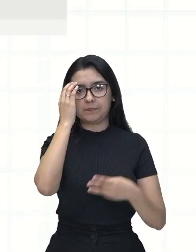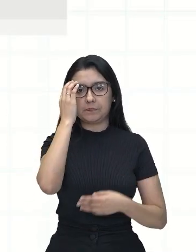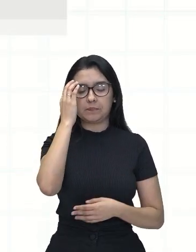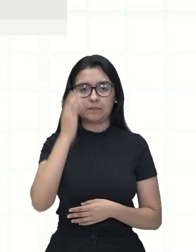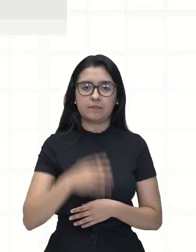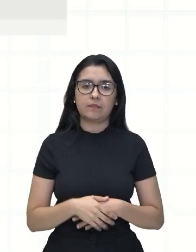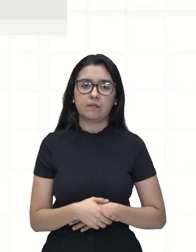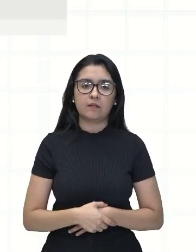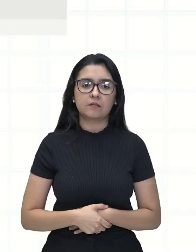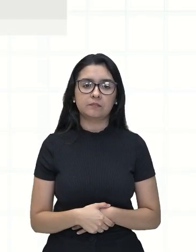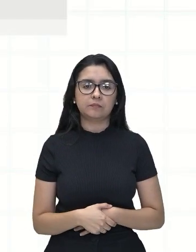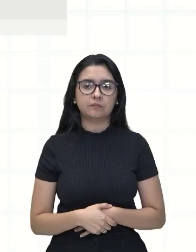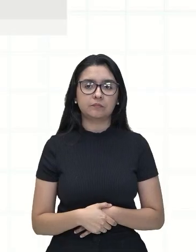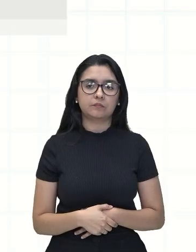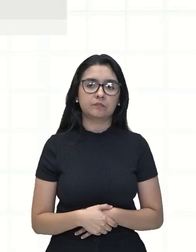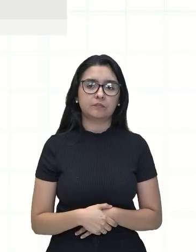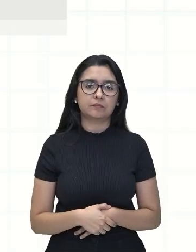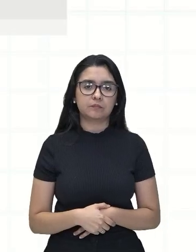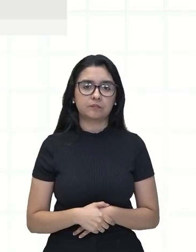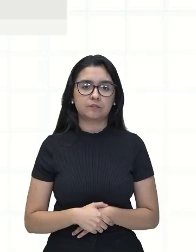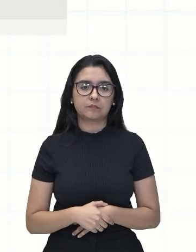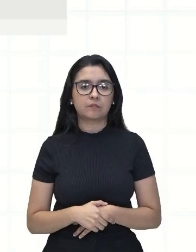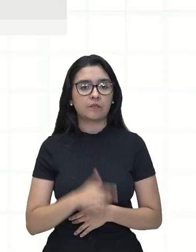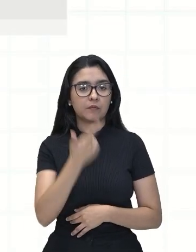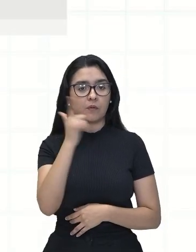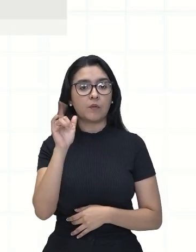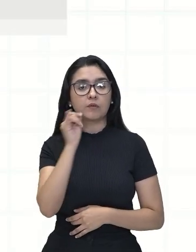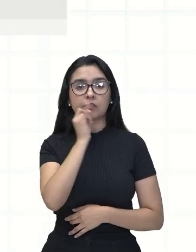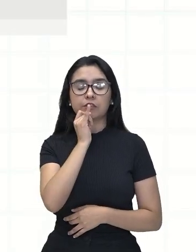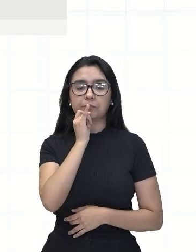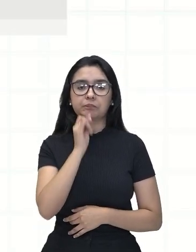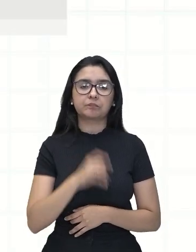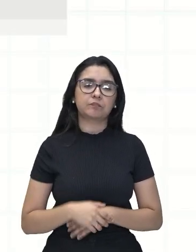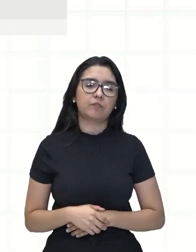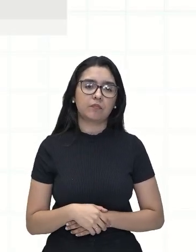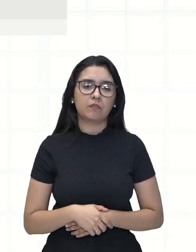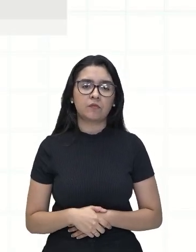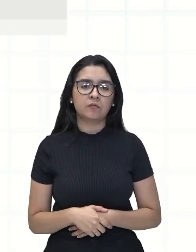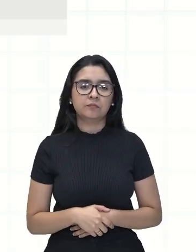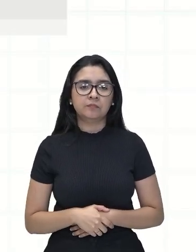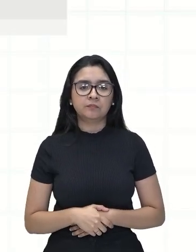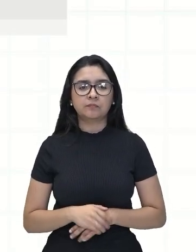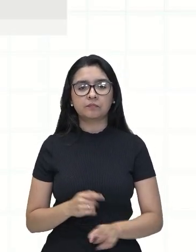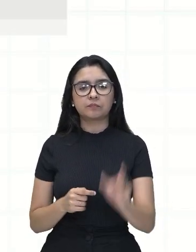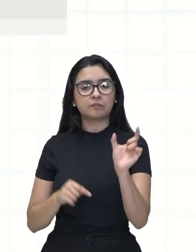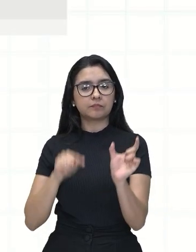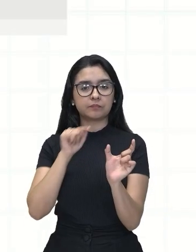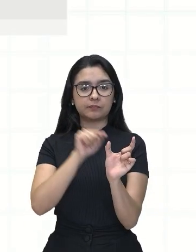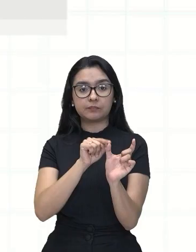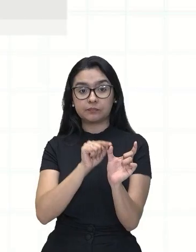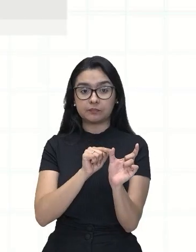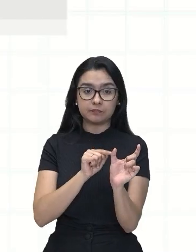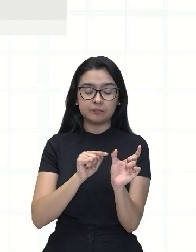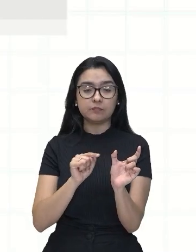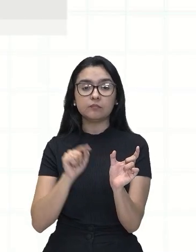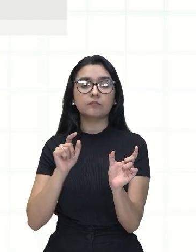e temos mais exemplos aqui, vamos lá, que é o hardly,